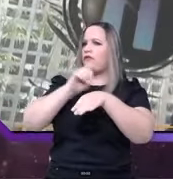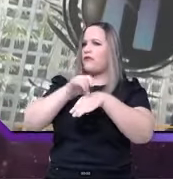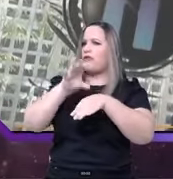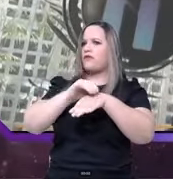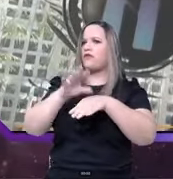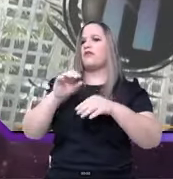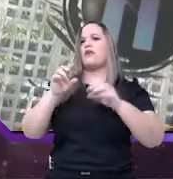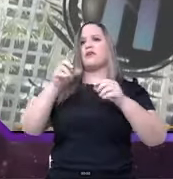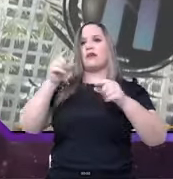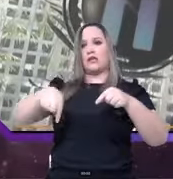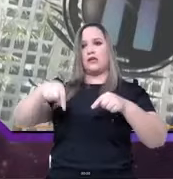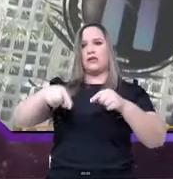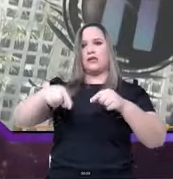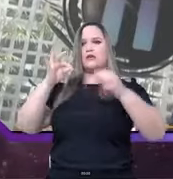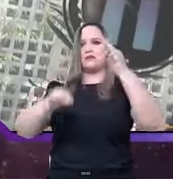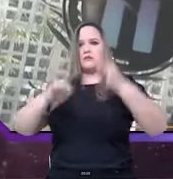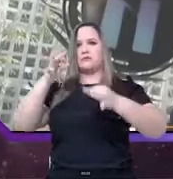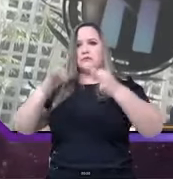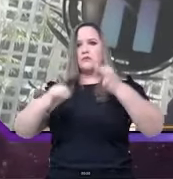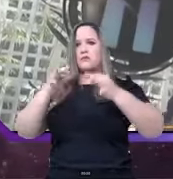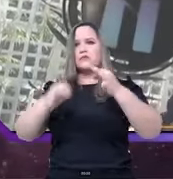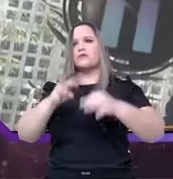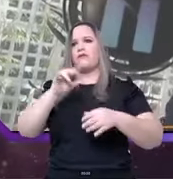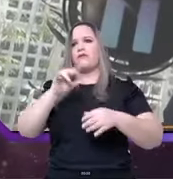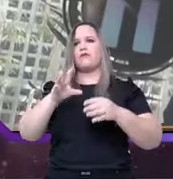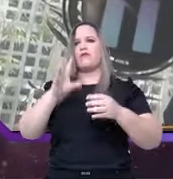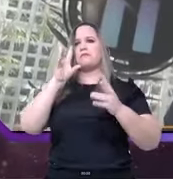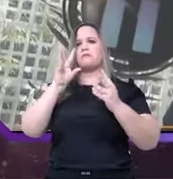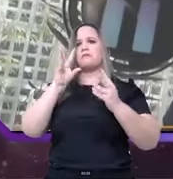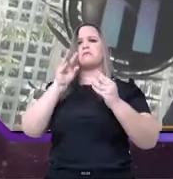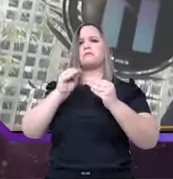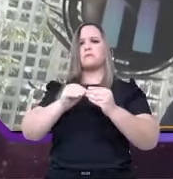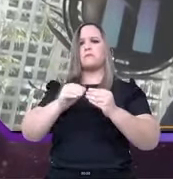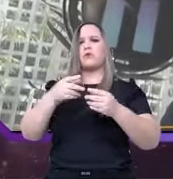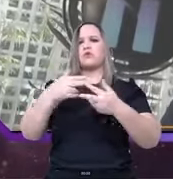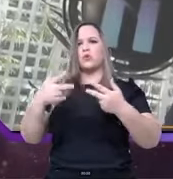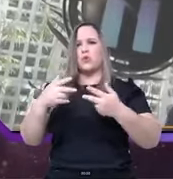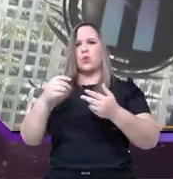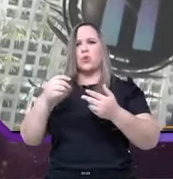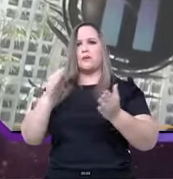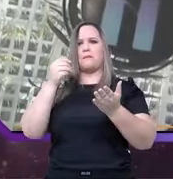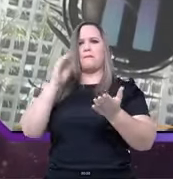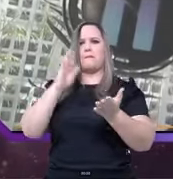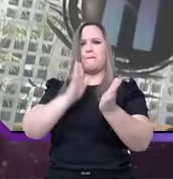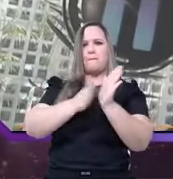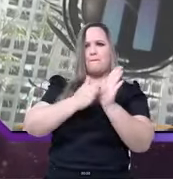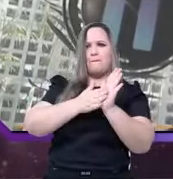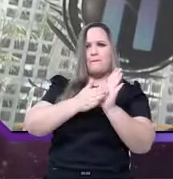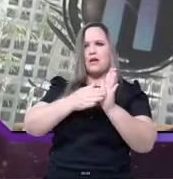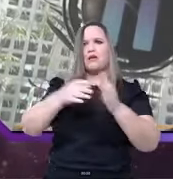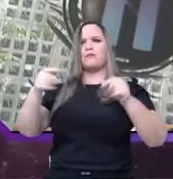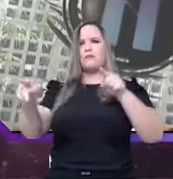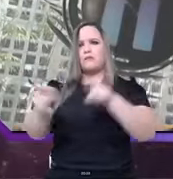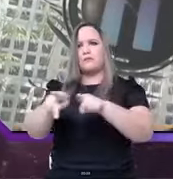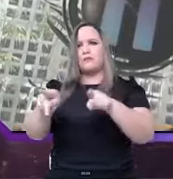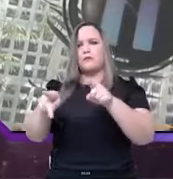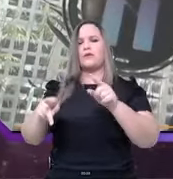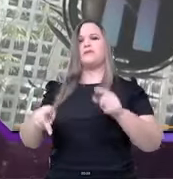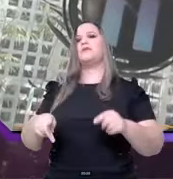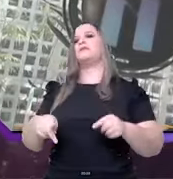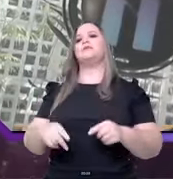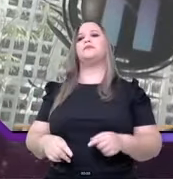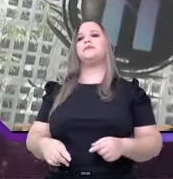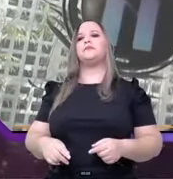reconhecer as melhores práticas, pontuar essas melhores práticas nas fichas funcionais para fins, inclusive,